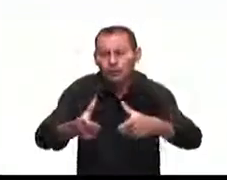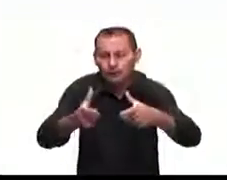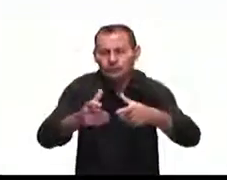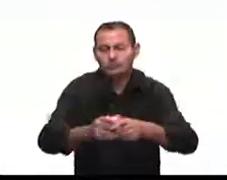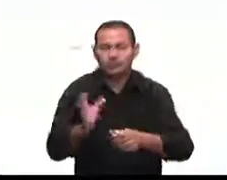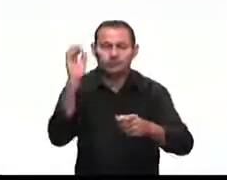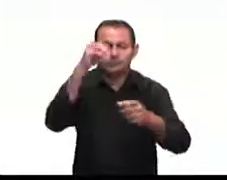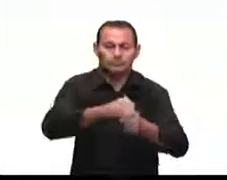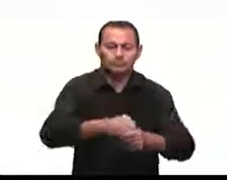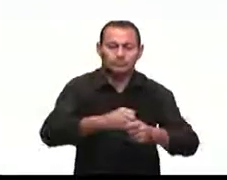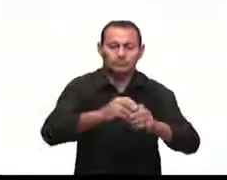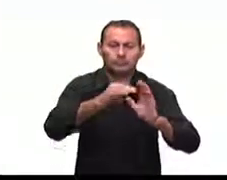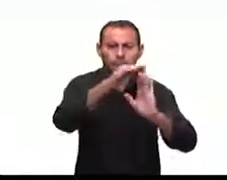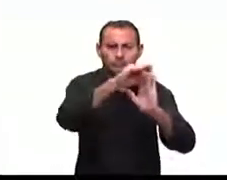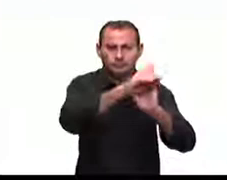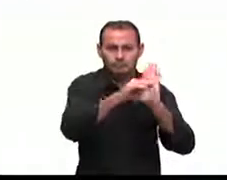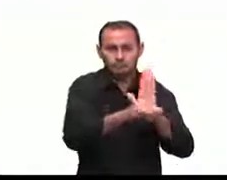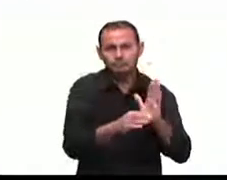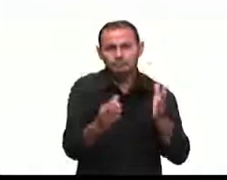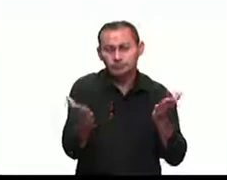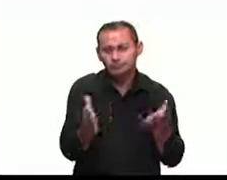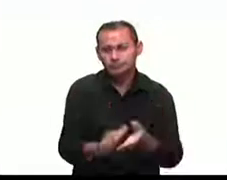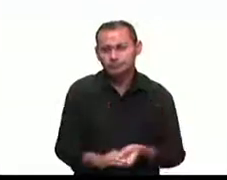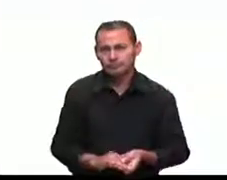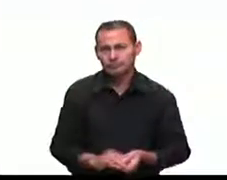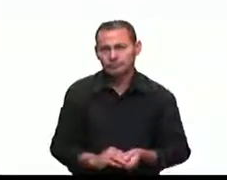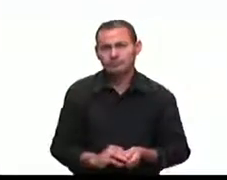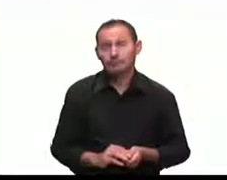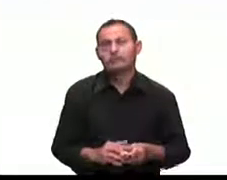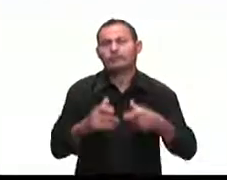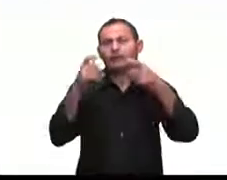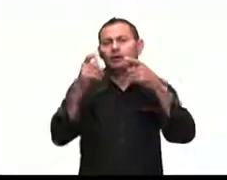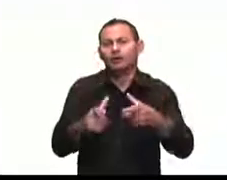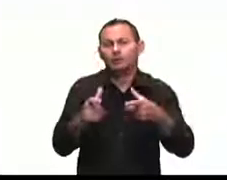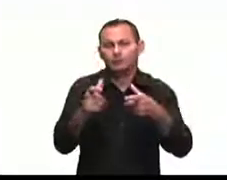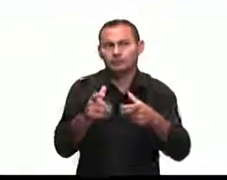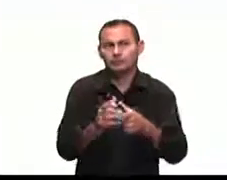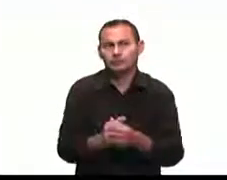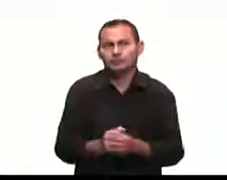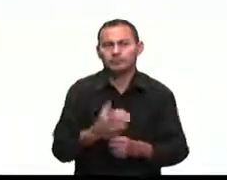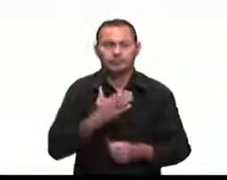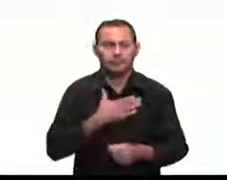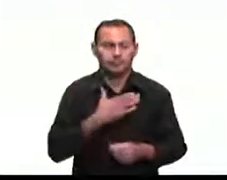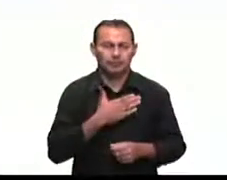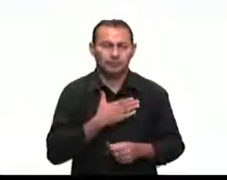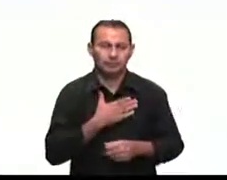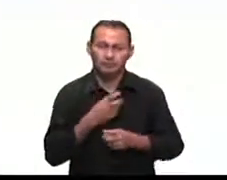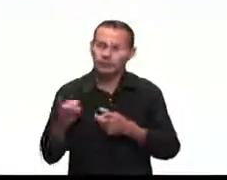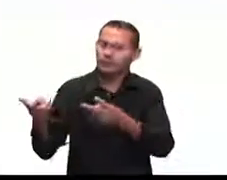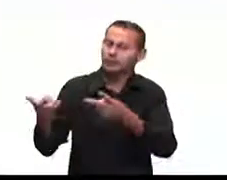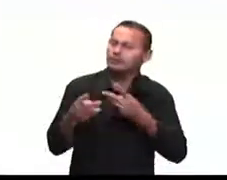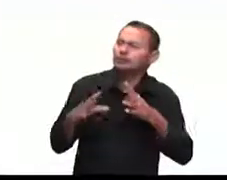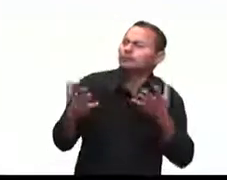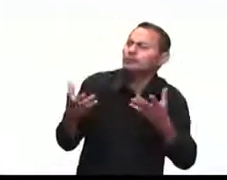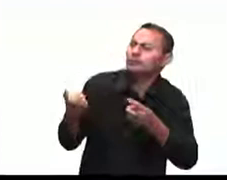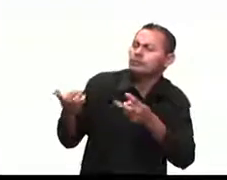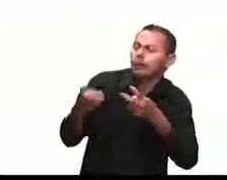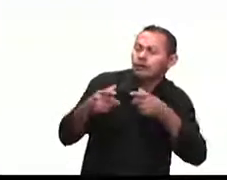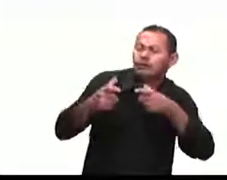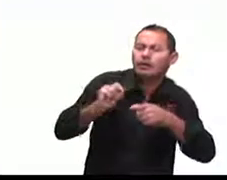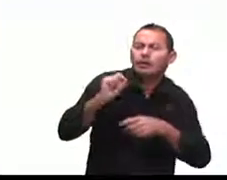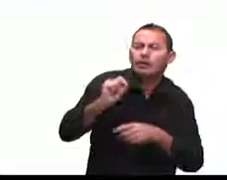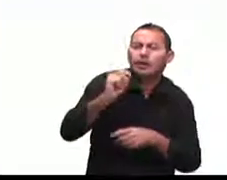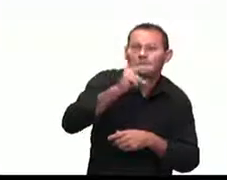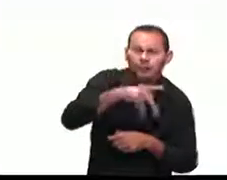para lançar o programa? Então, né, aonde estão os meus clientes? Que tipo de